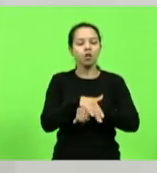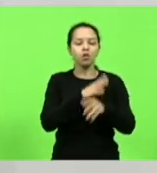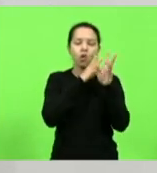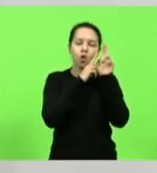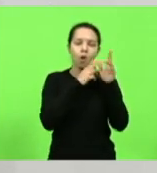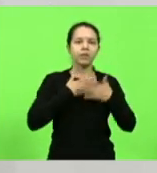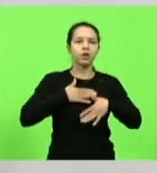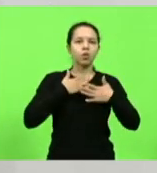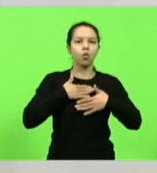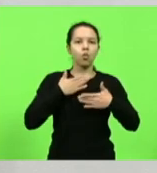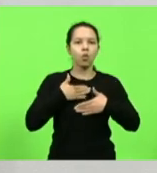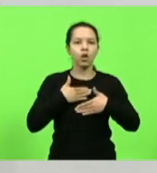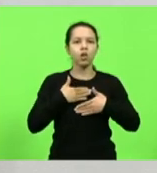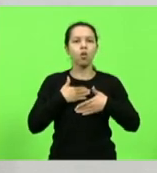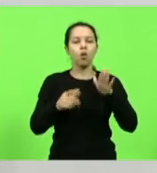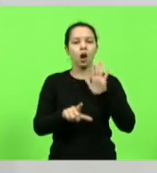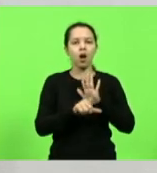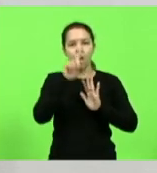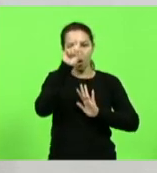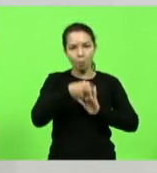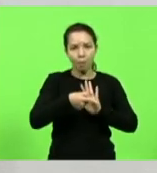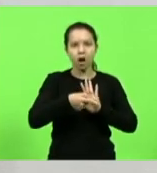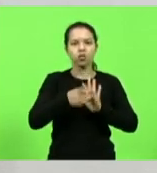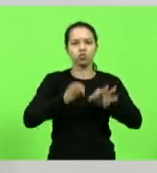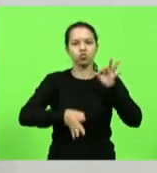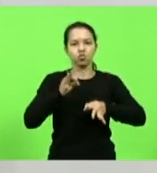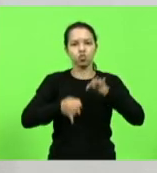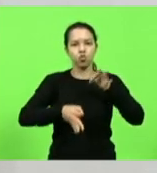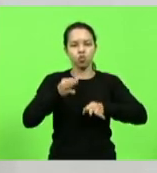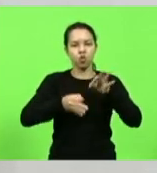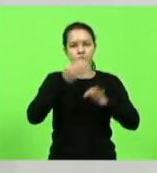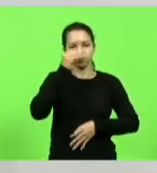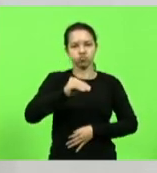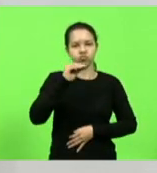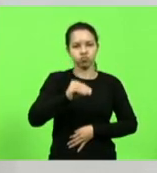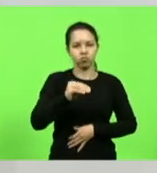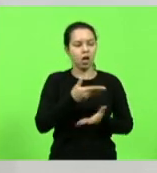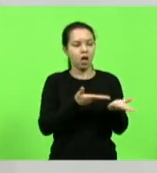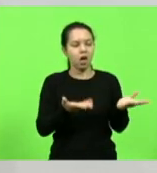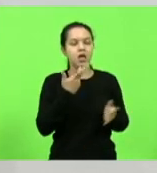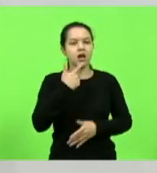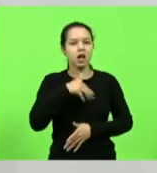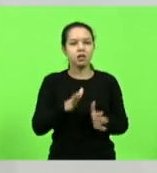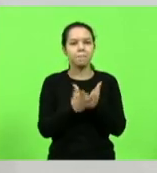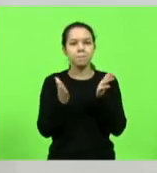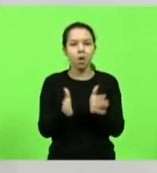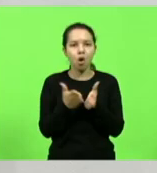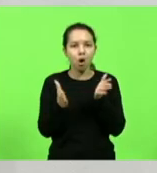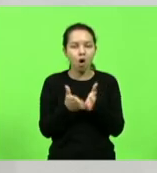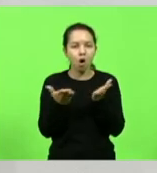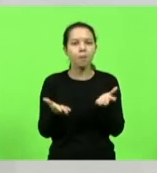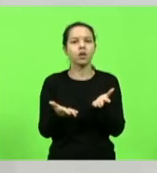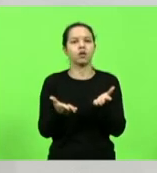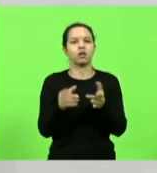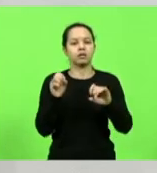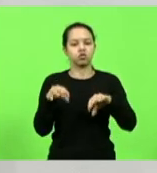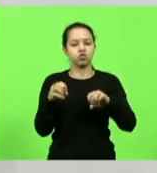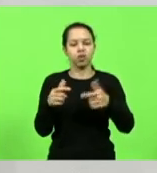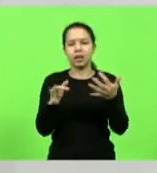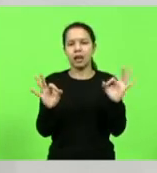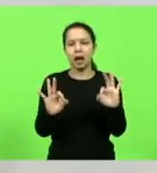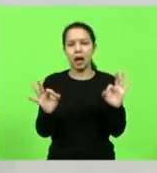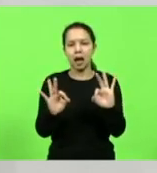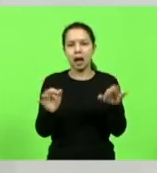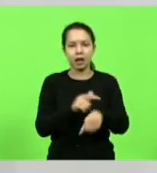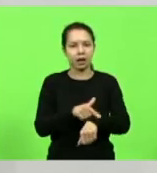descumprindo ordem judicial e mantendo as crianças mais pobres e humildes da capital longe do ensino. Eu quero entender que